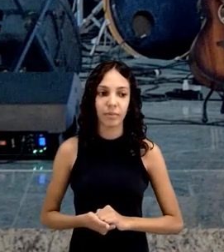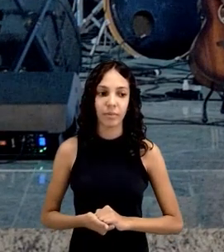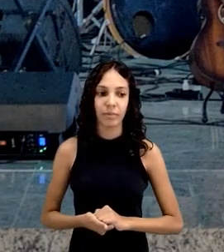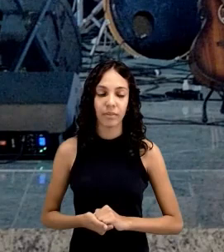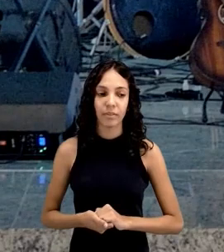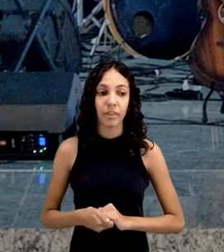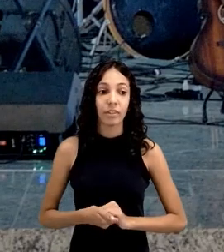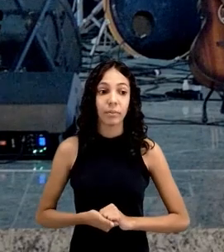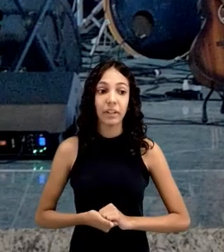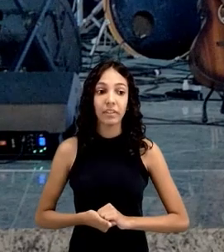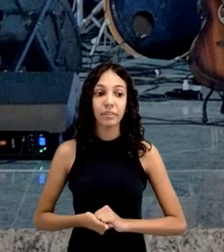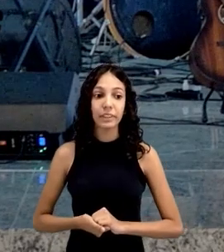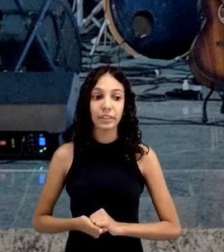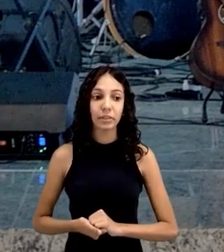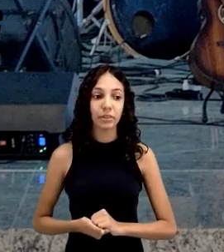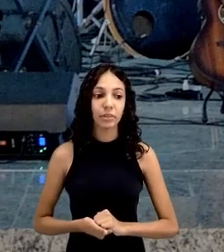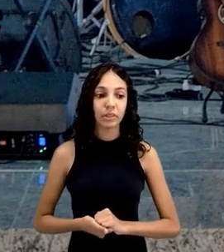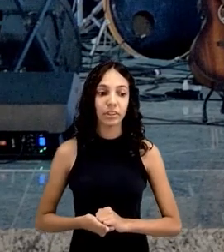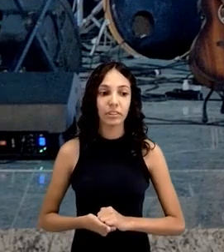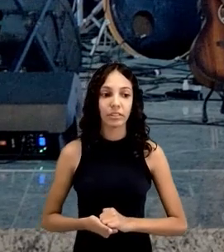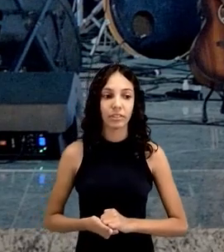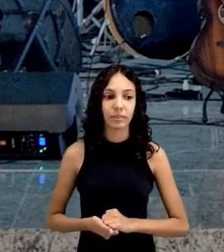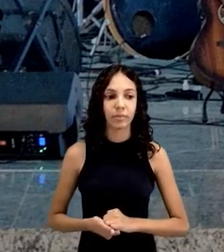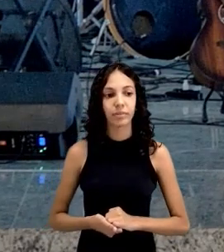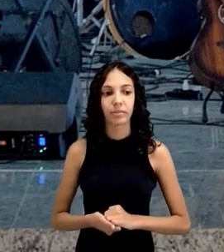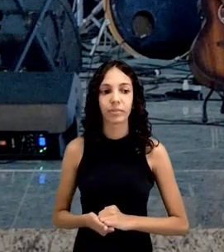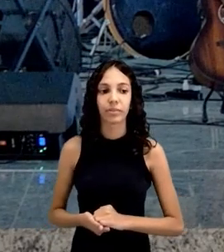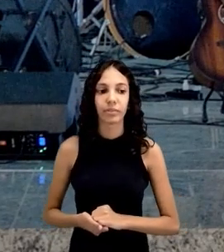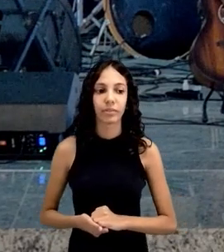estamos no último momento